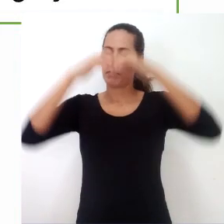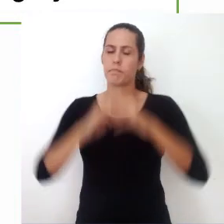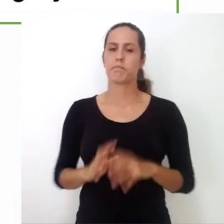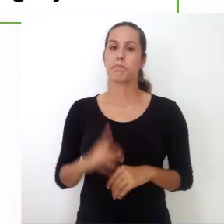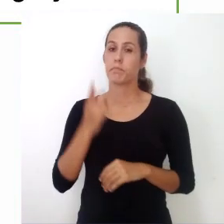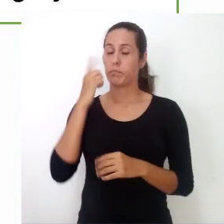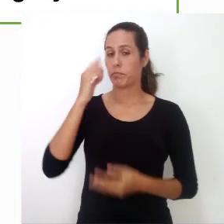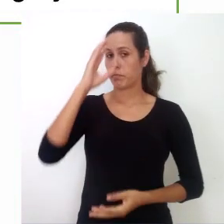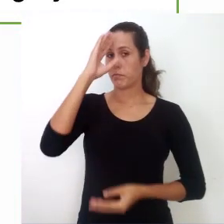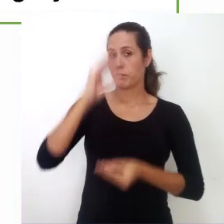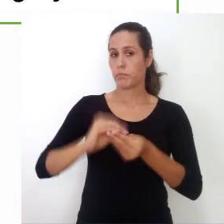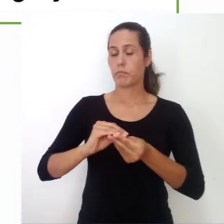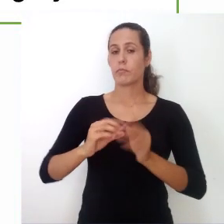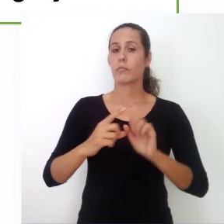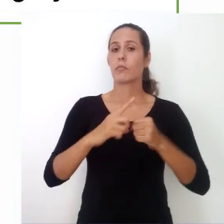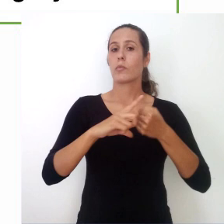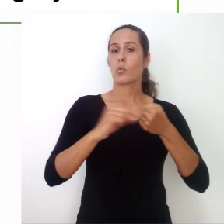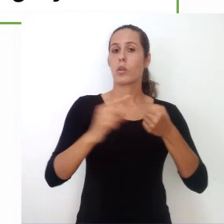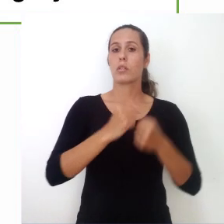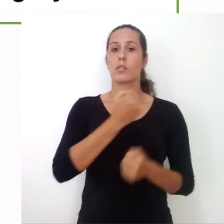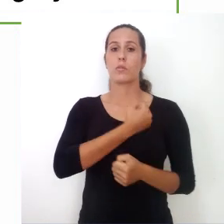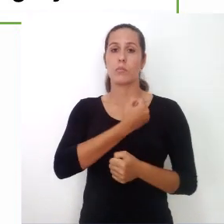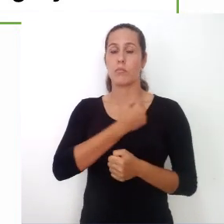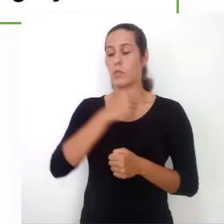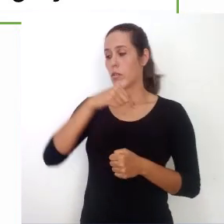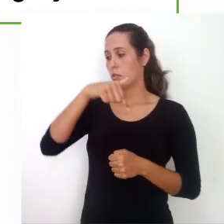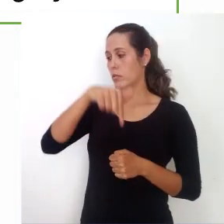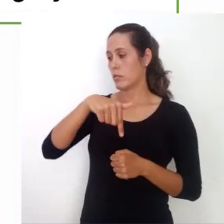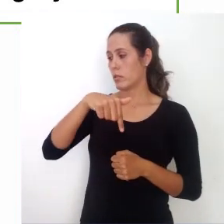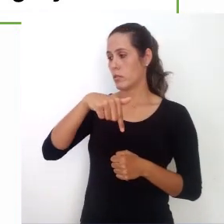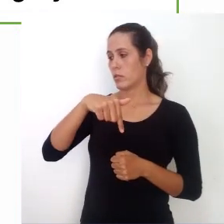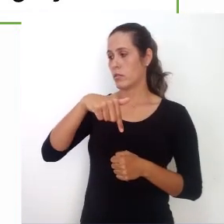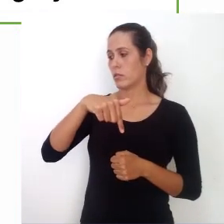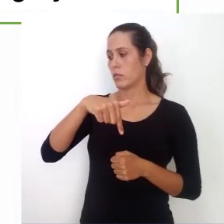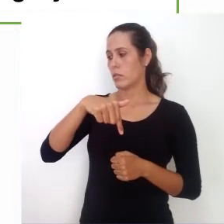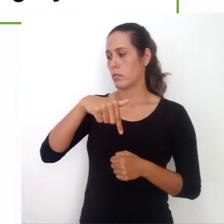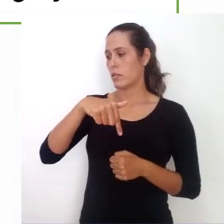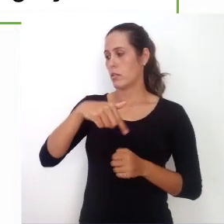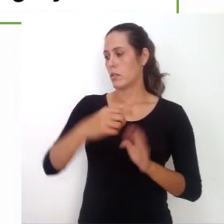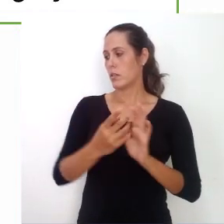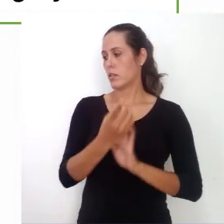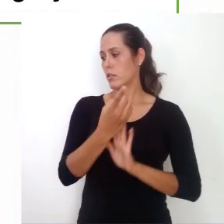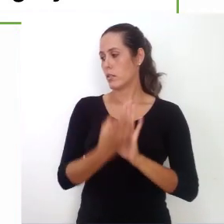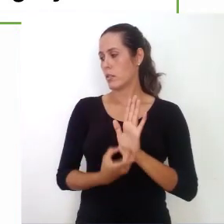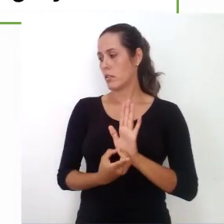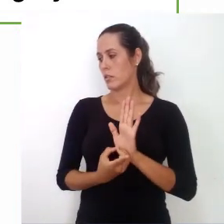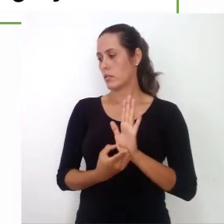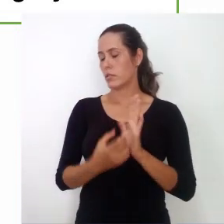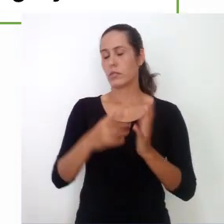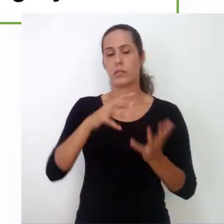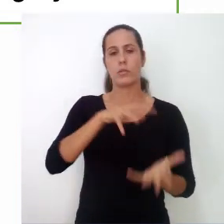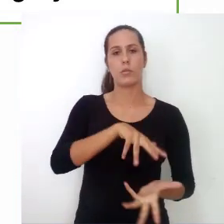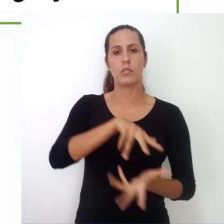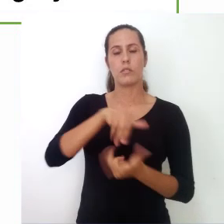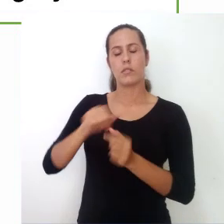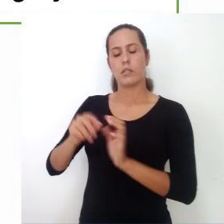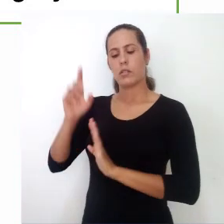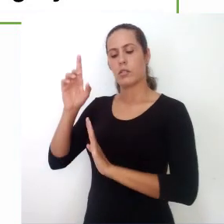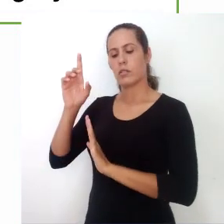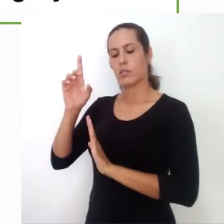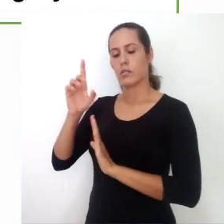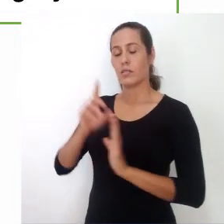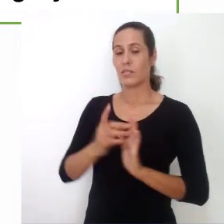síntese, como afirma o artigo número 7, sétimo artigo da Declaração Universal dos Direitos